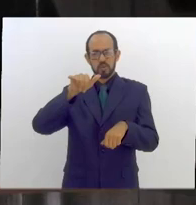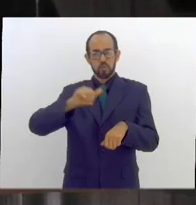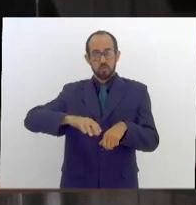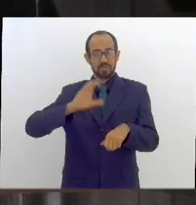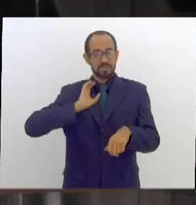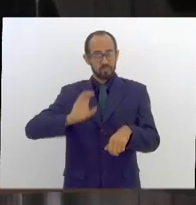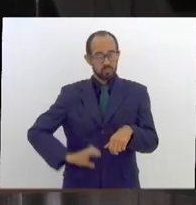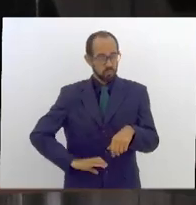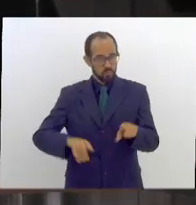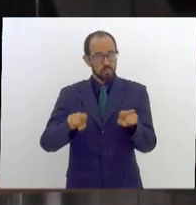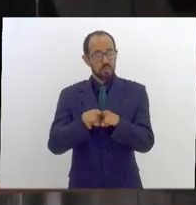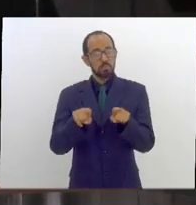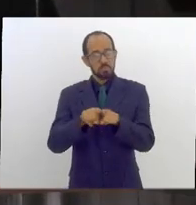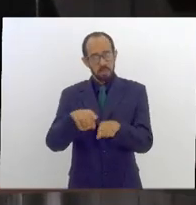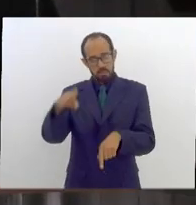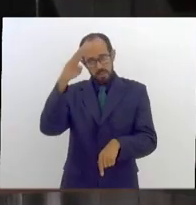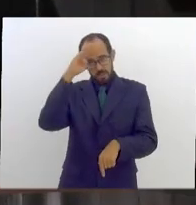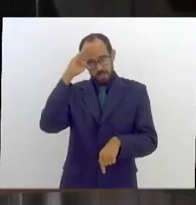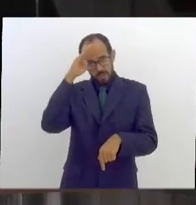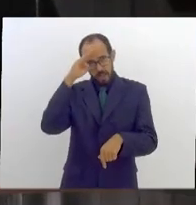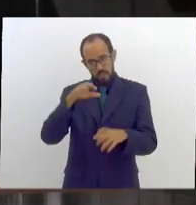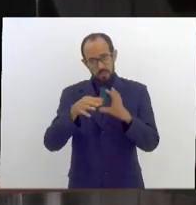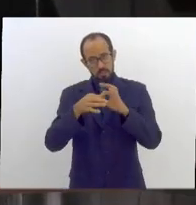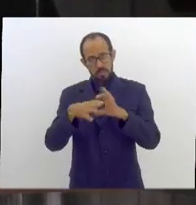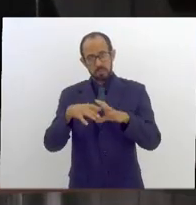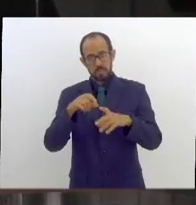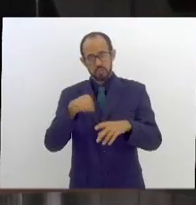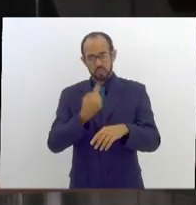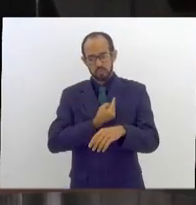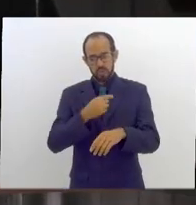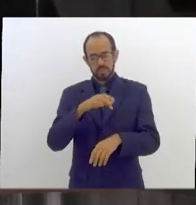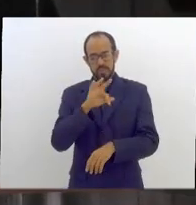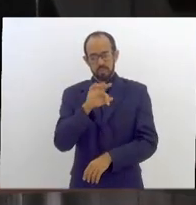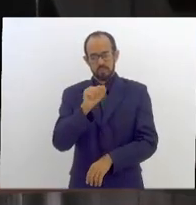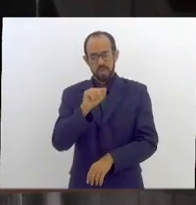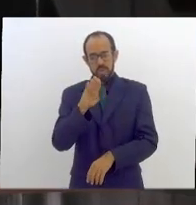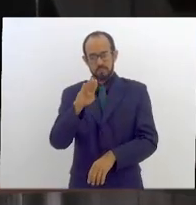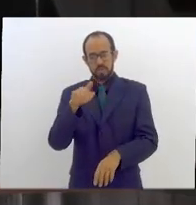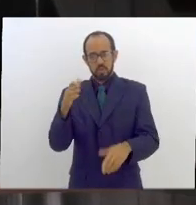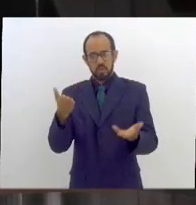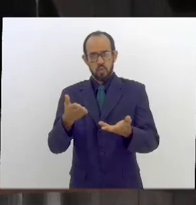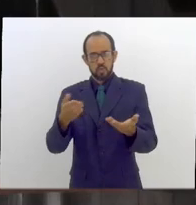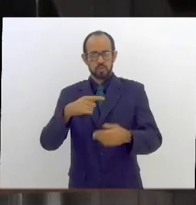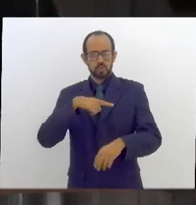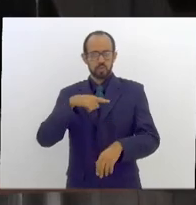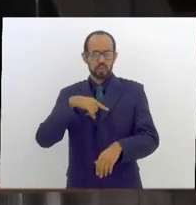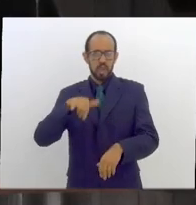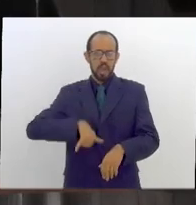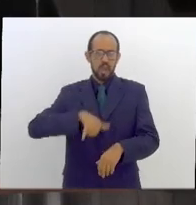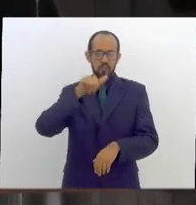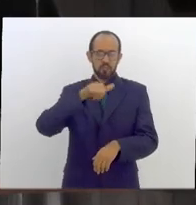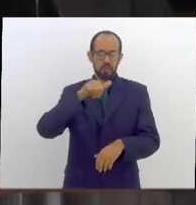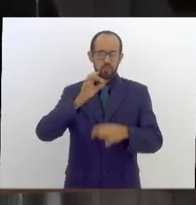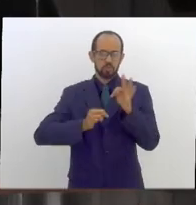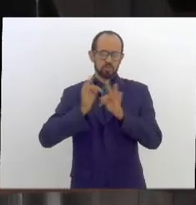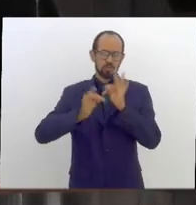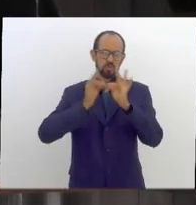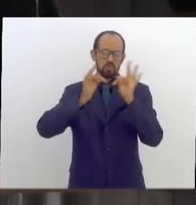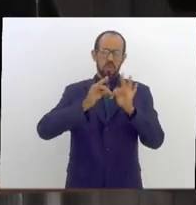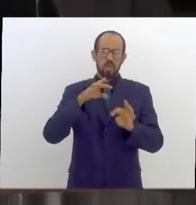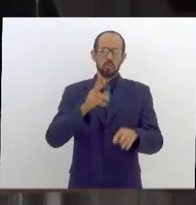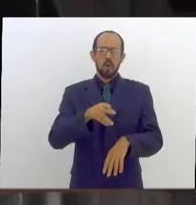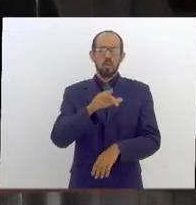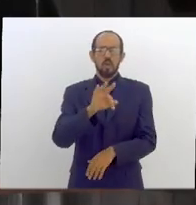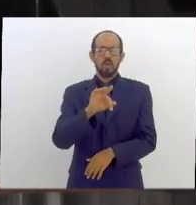o que permite a nossa Força Aérea dispor hoje de aviões modernos como o caça F-39